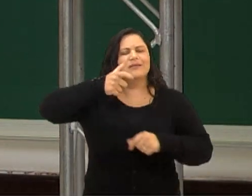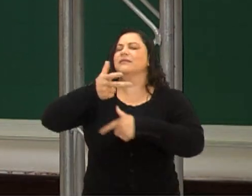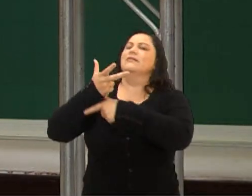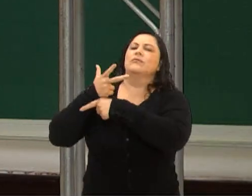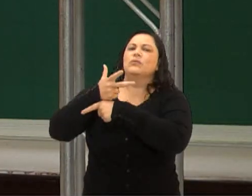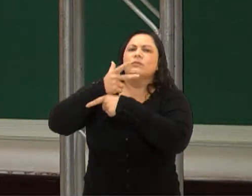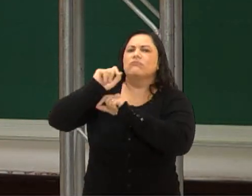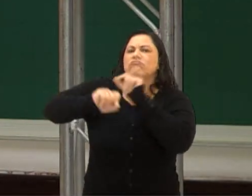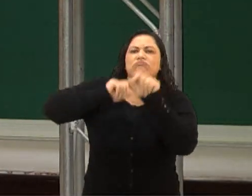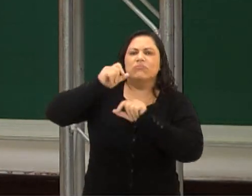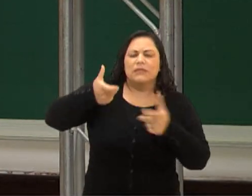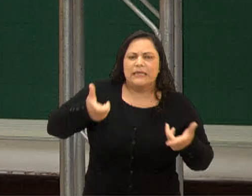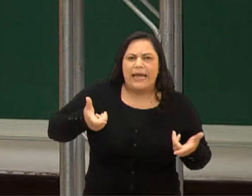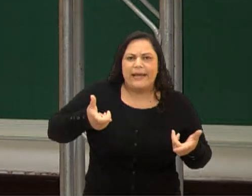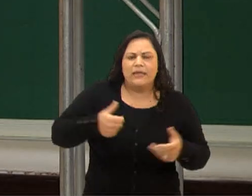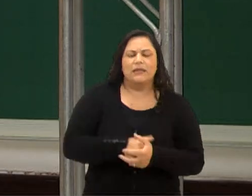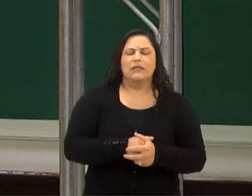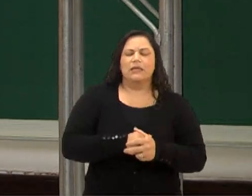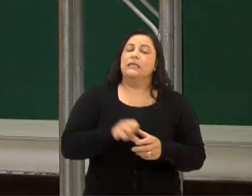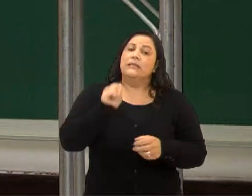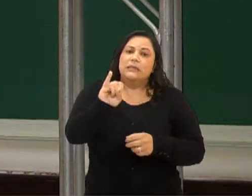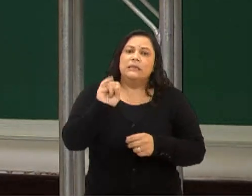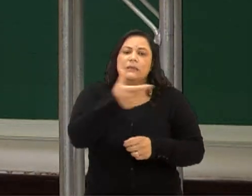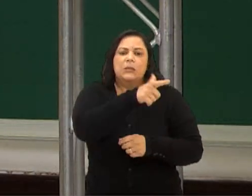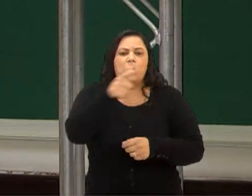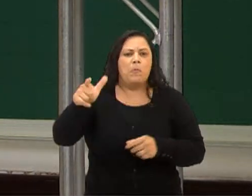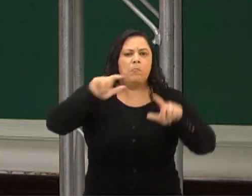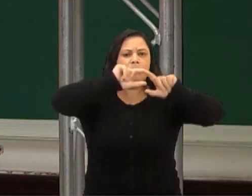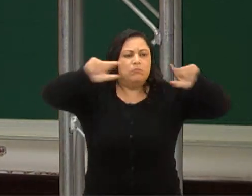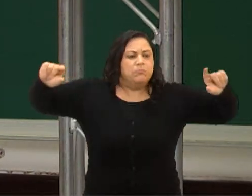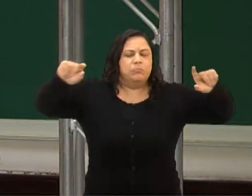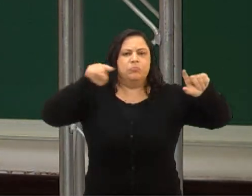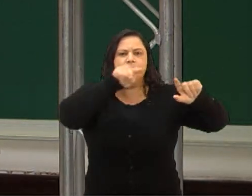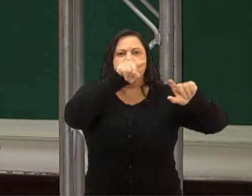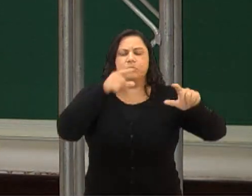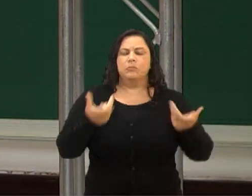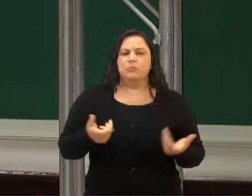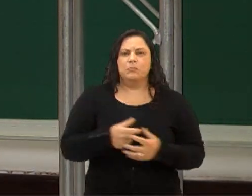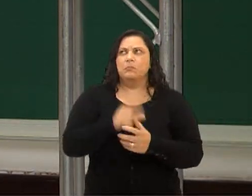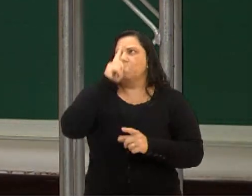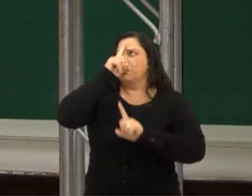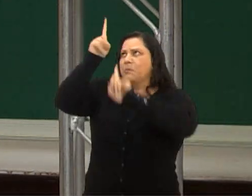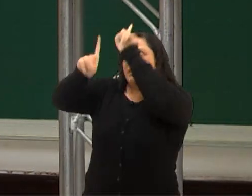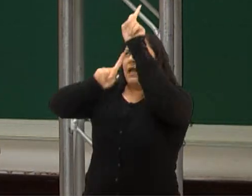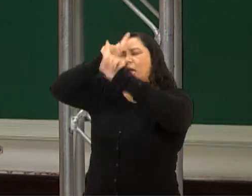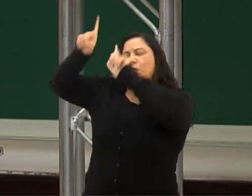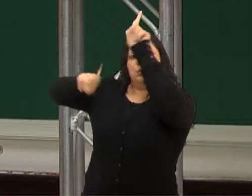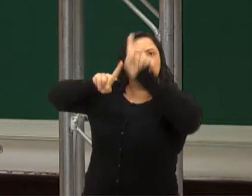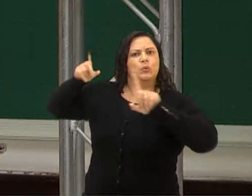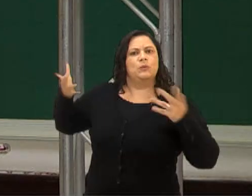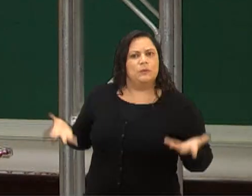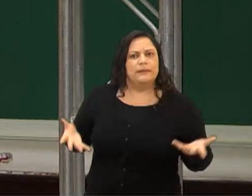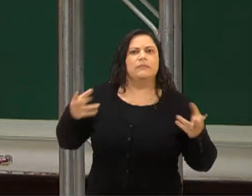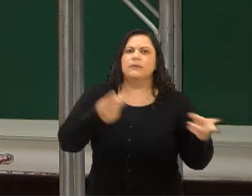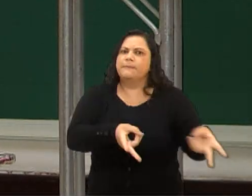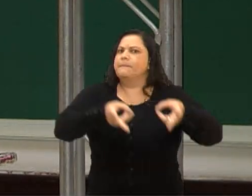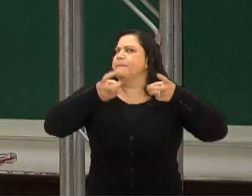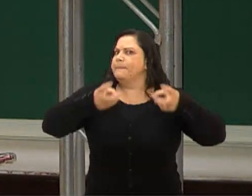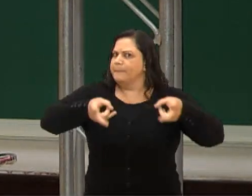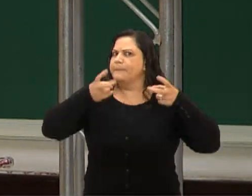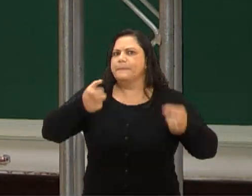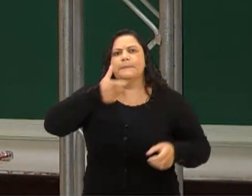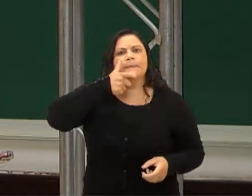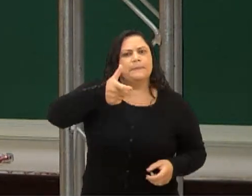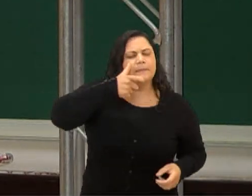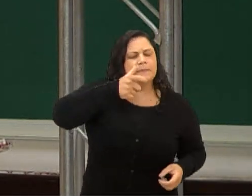eu não tenho aqui o sujeito explicitado, eu vou ter que tentar adivinhar. E aí a gente percebe, porque assistimos só pode